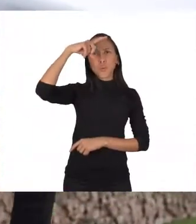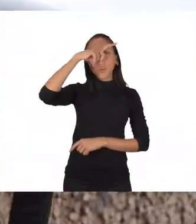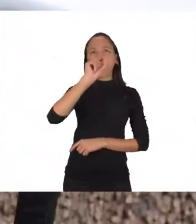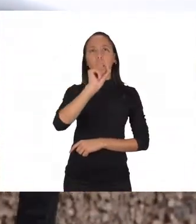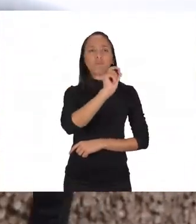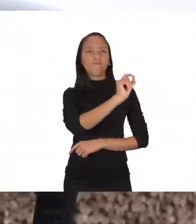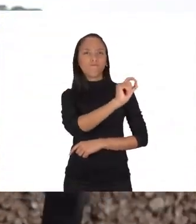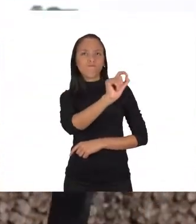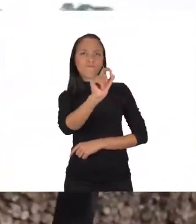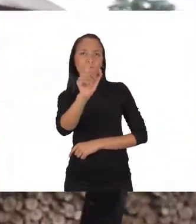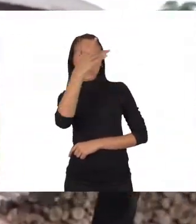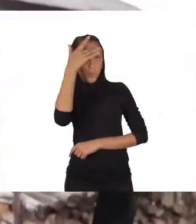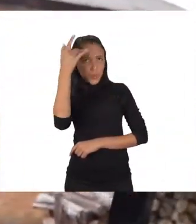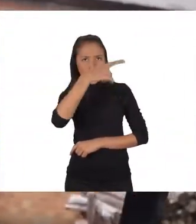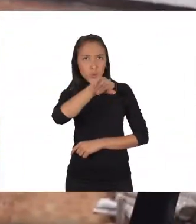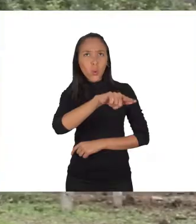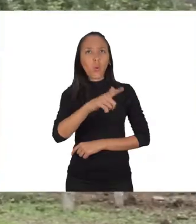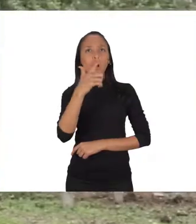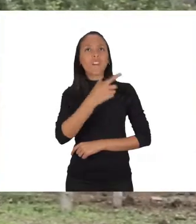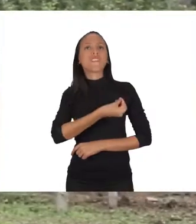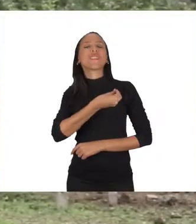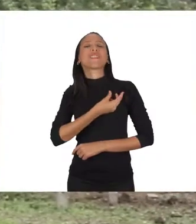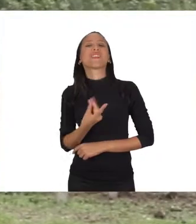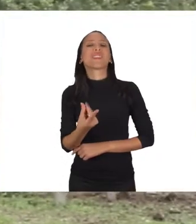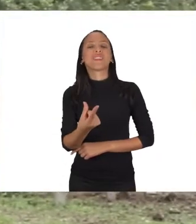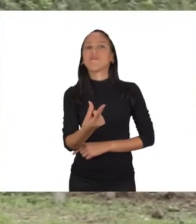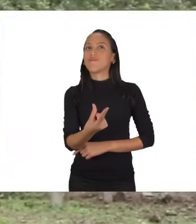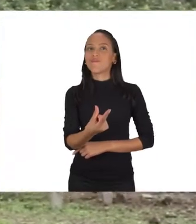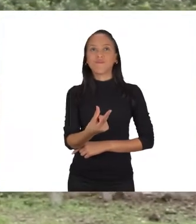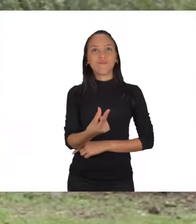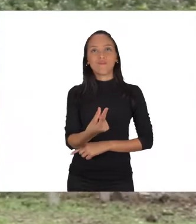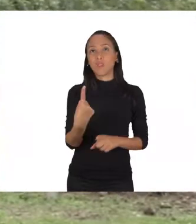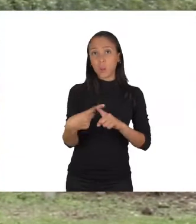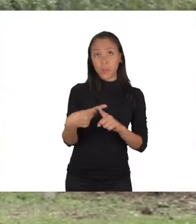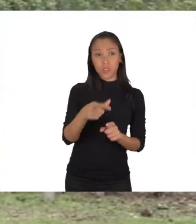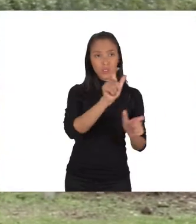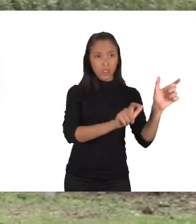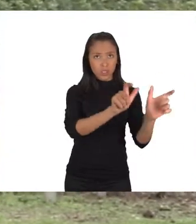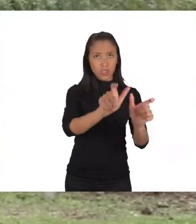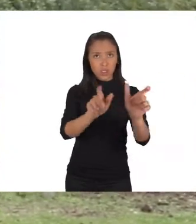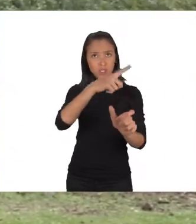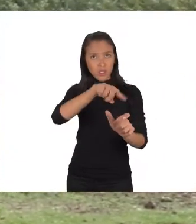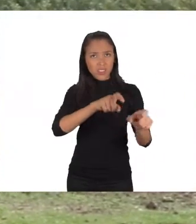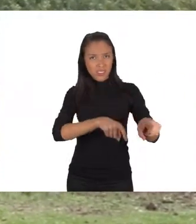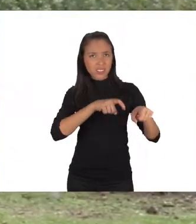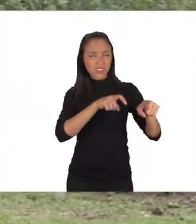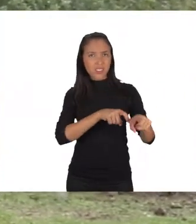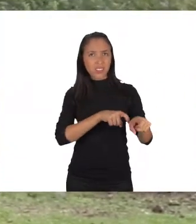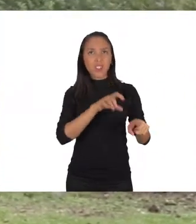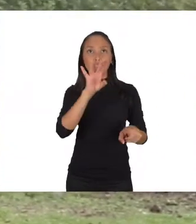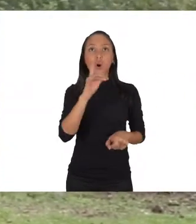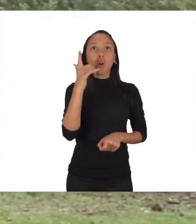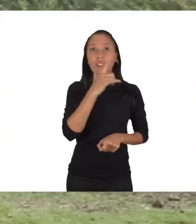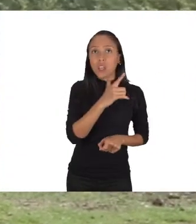dos produtores em sobreviver, porque os produtores só podem vender o seu produto, entregar